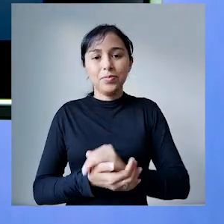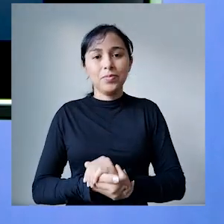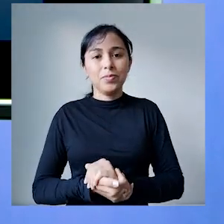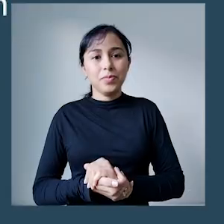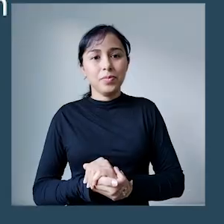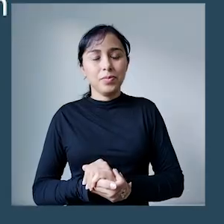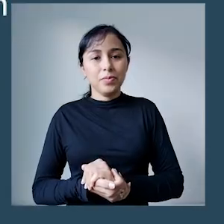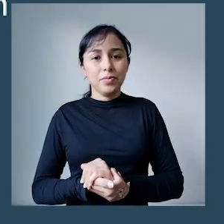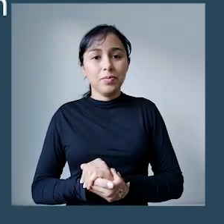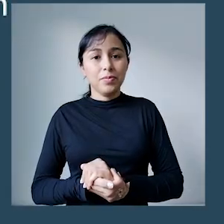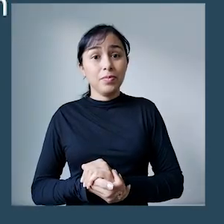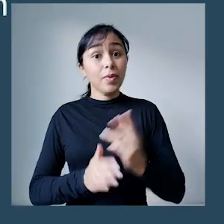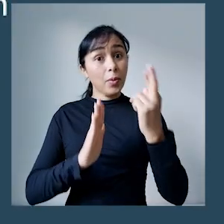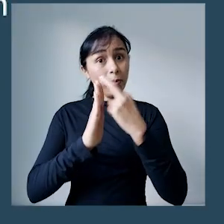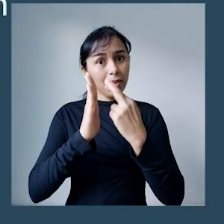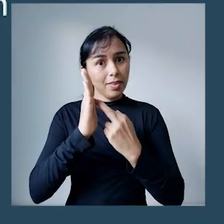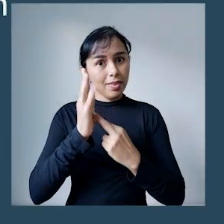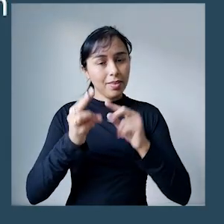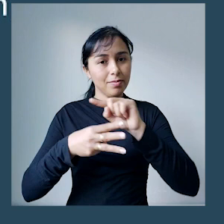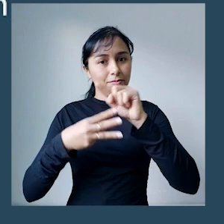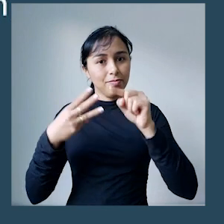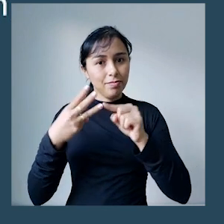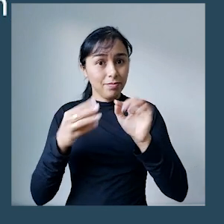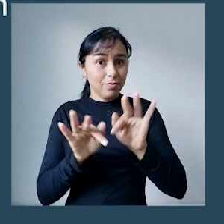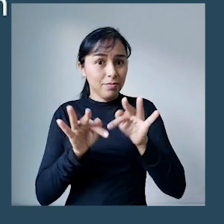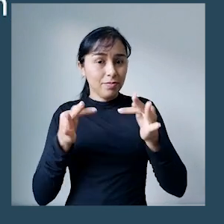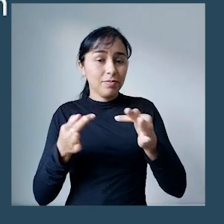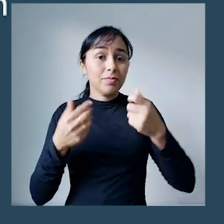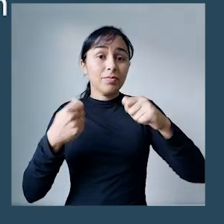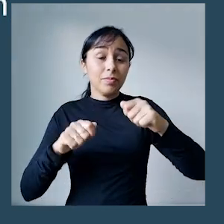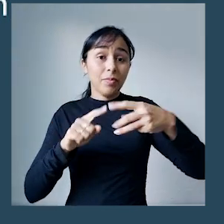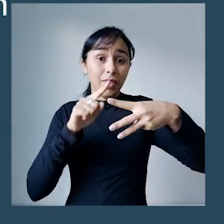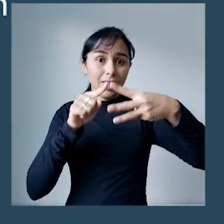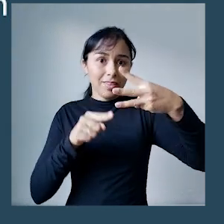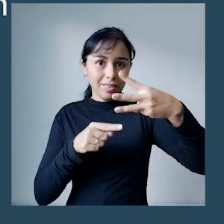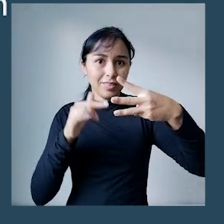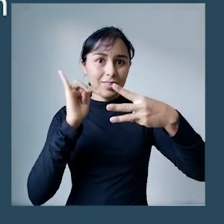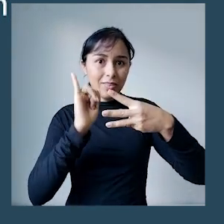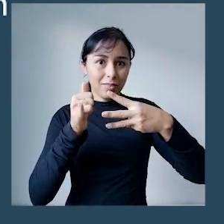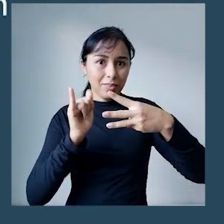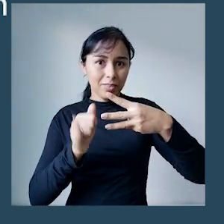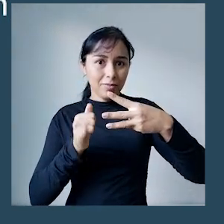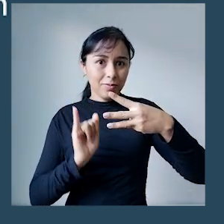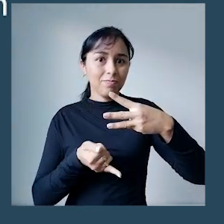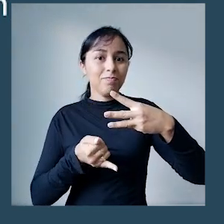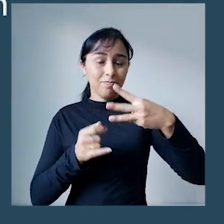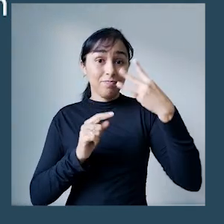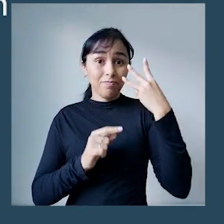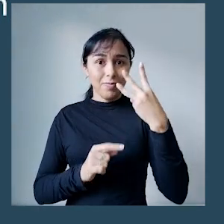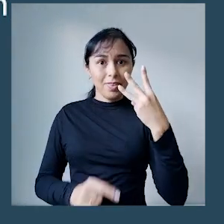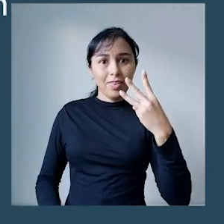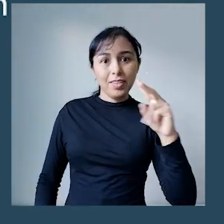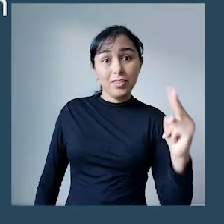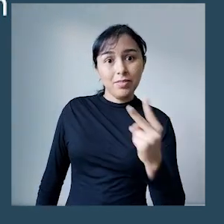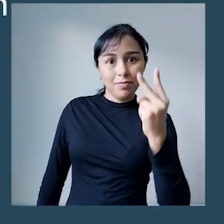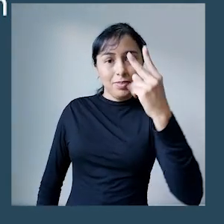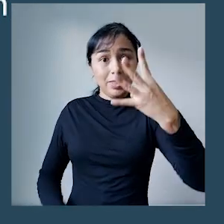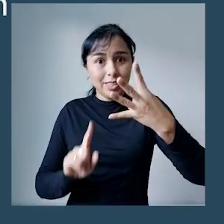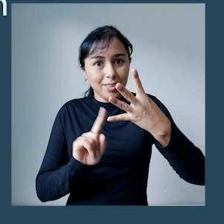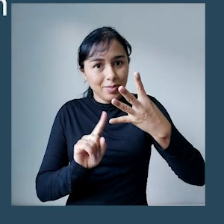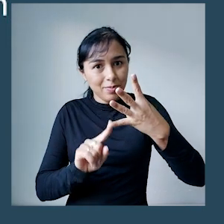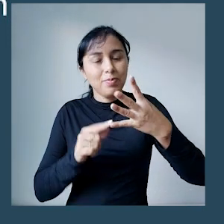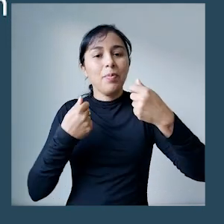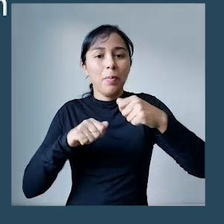Nesse sentido, na regra de 3 simples, é necessário que 3 valores sejam apresentados para que assim descubra um quarto